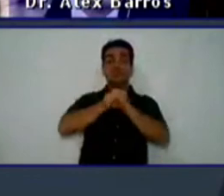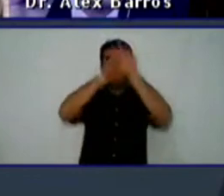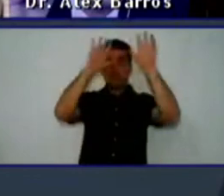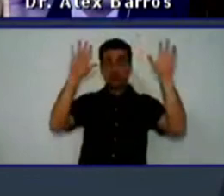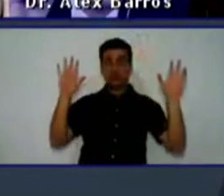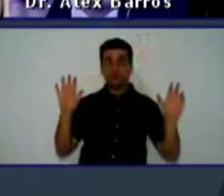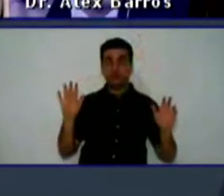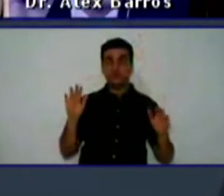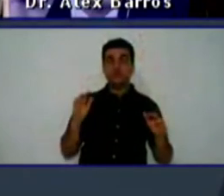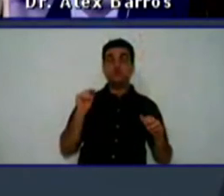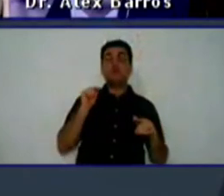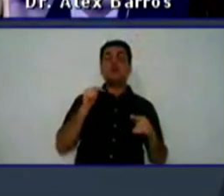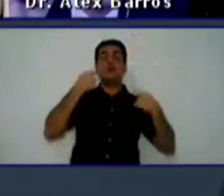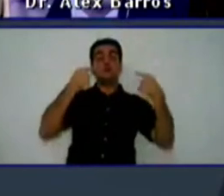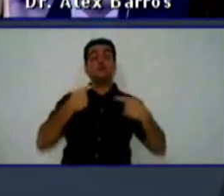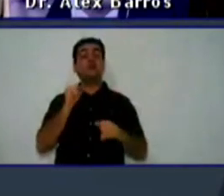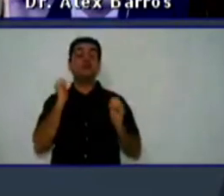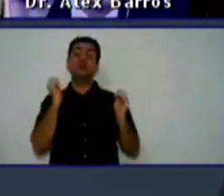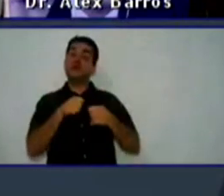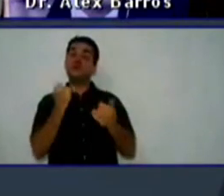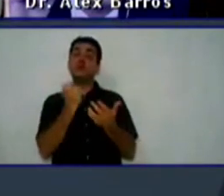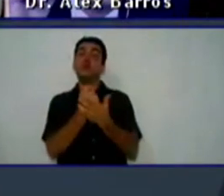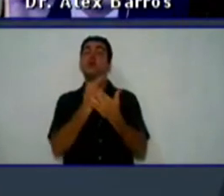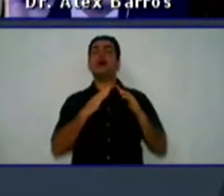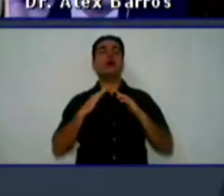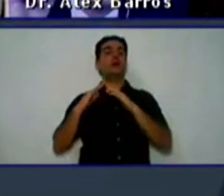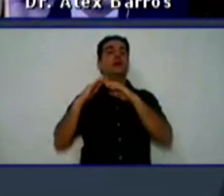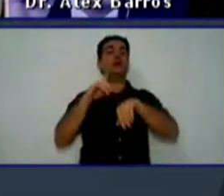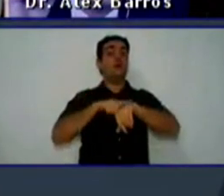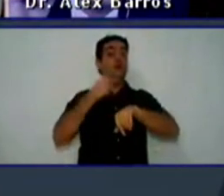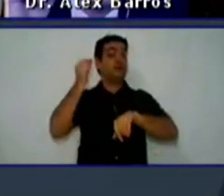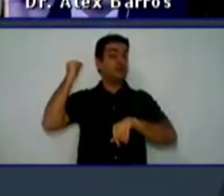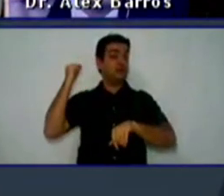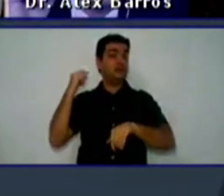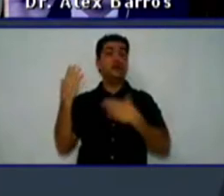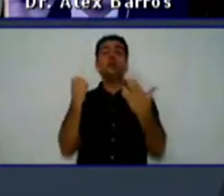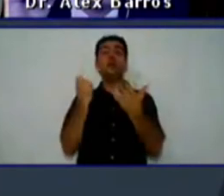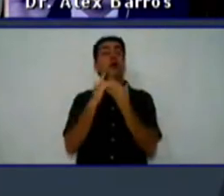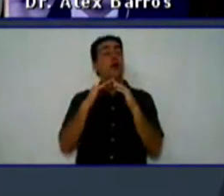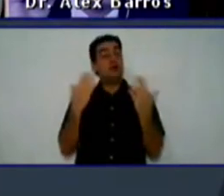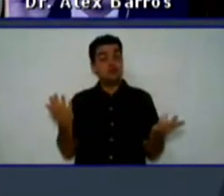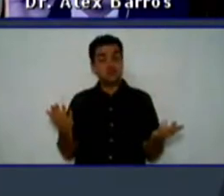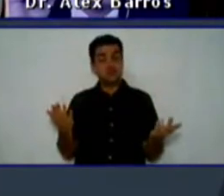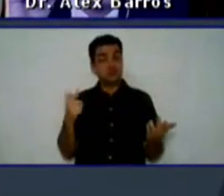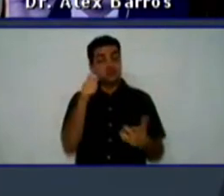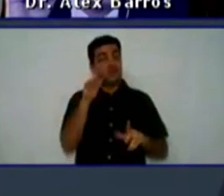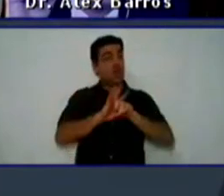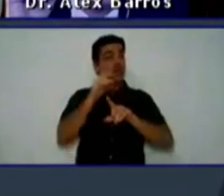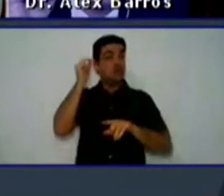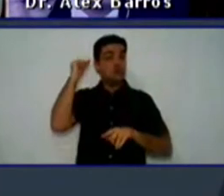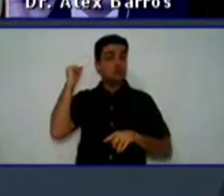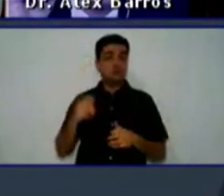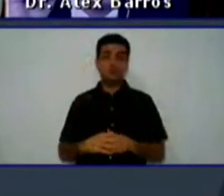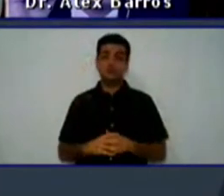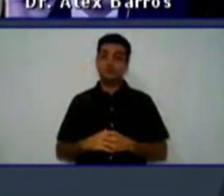discricionariedade que indicasse a possibilidade, naquele período histórico, da aquisição, que naquele período a